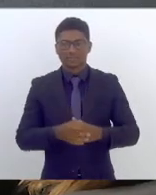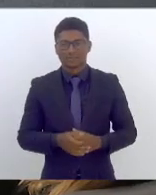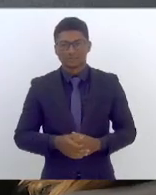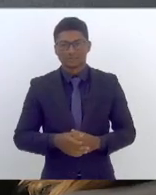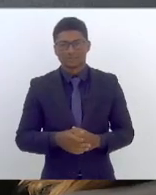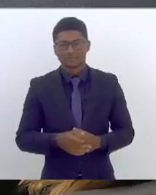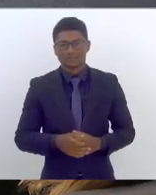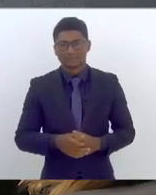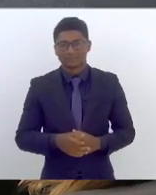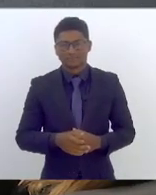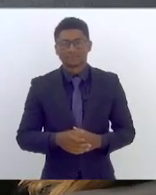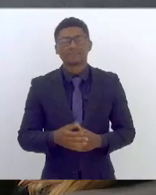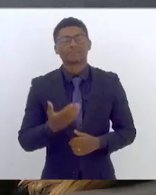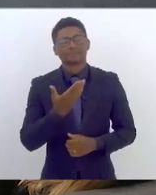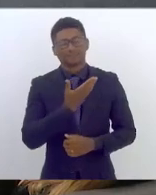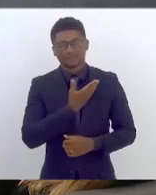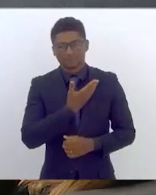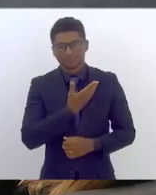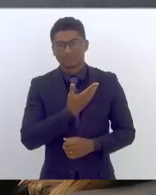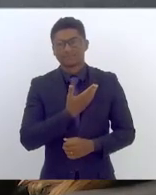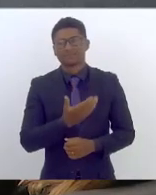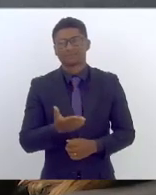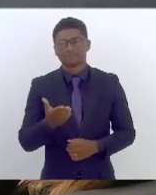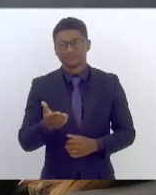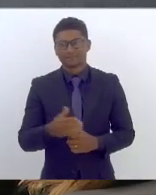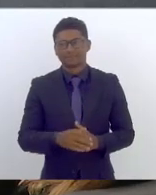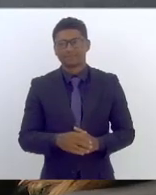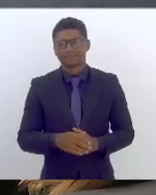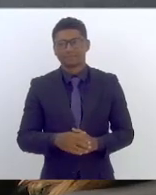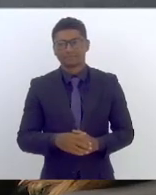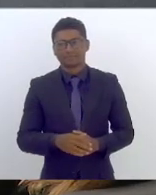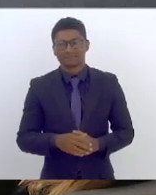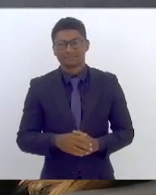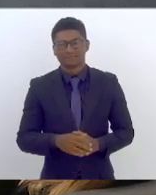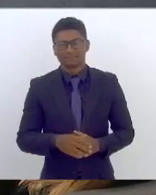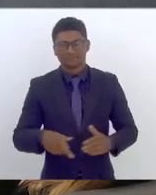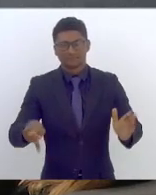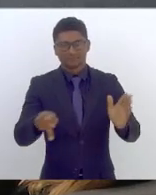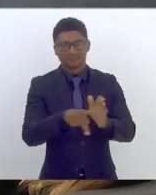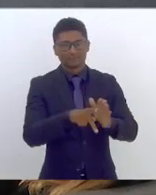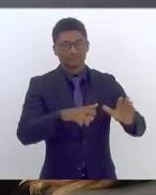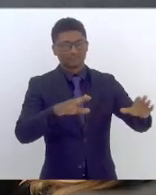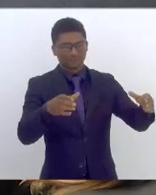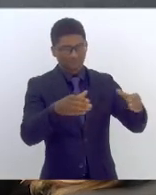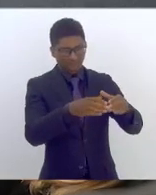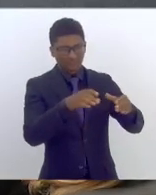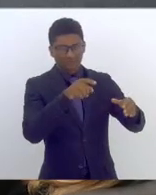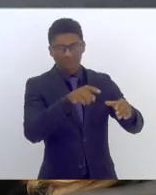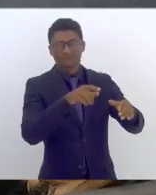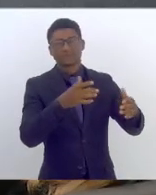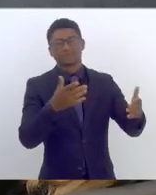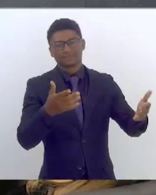Luísa na colega também lá do órgão de execução da trincheira